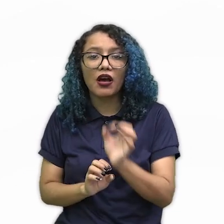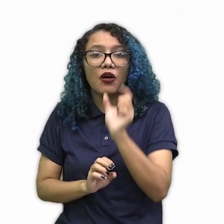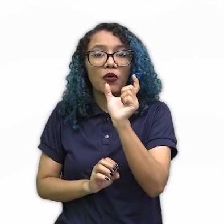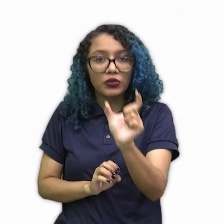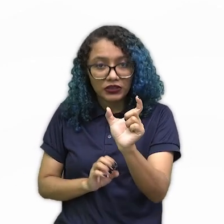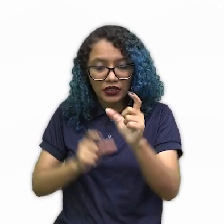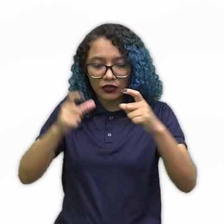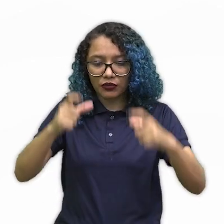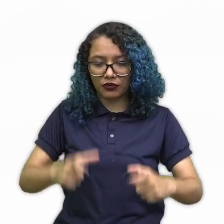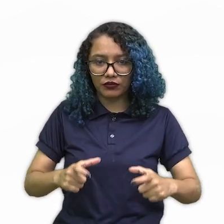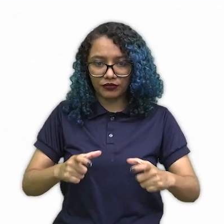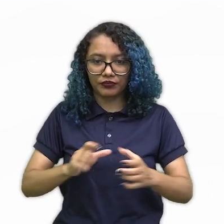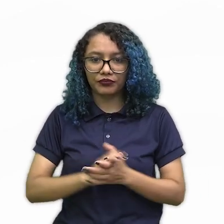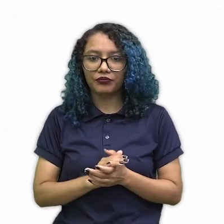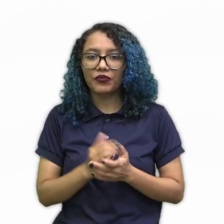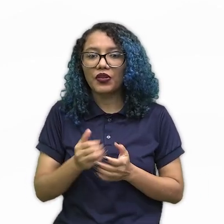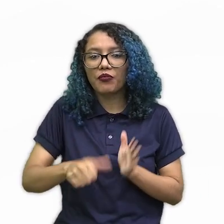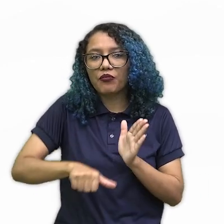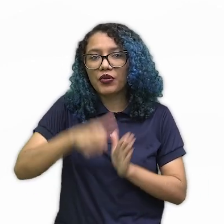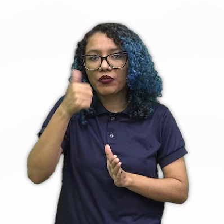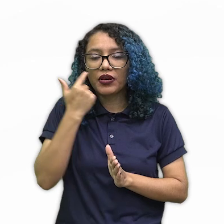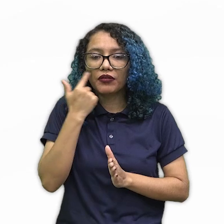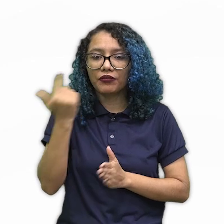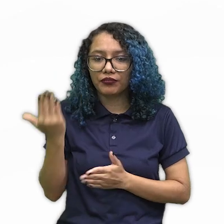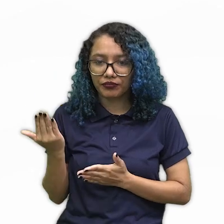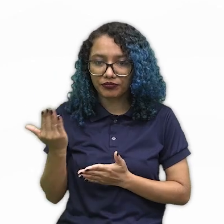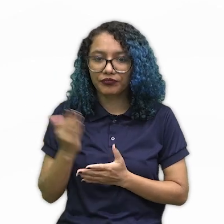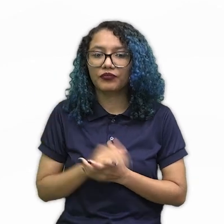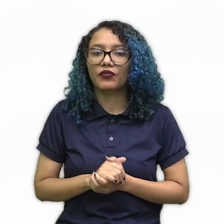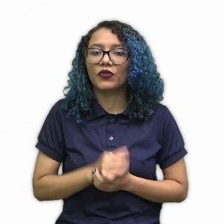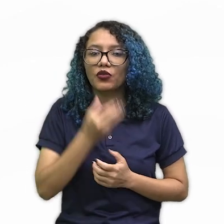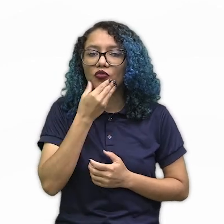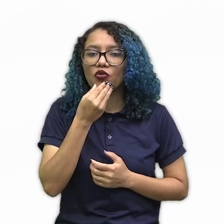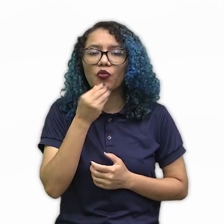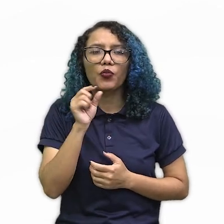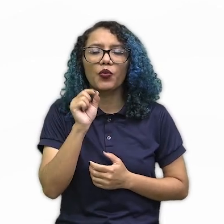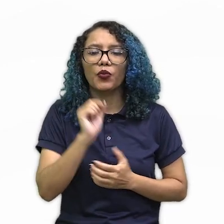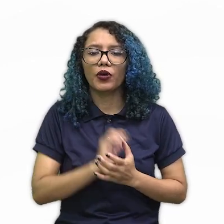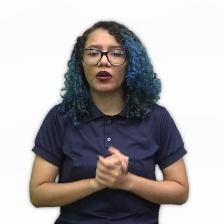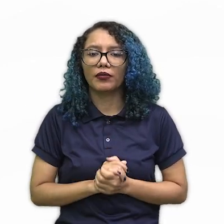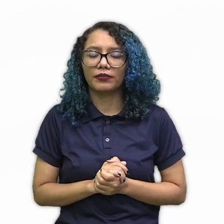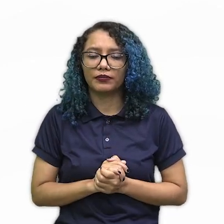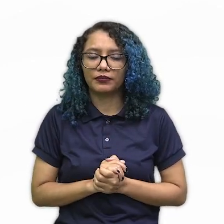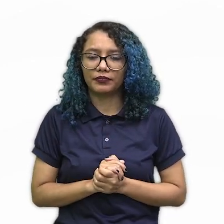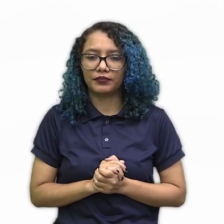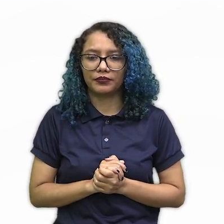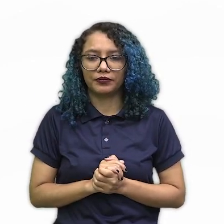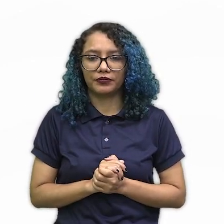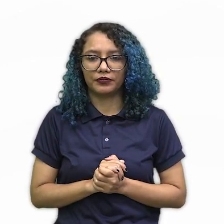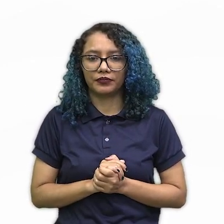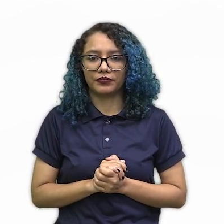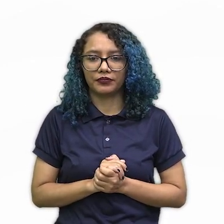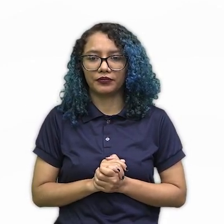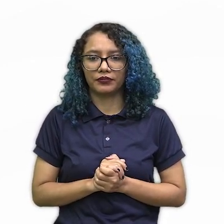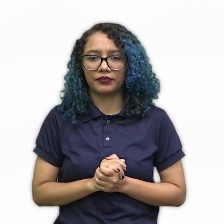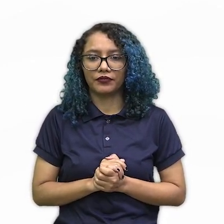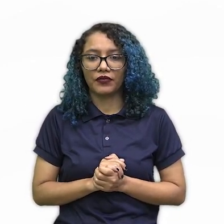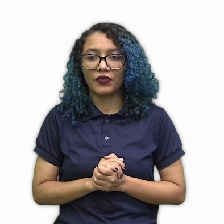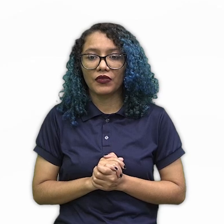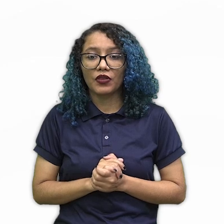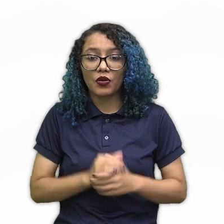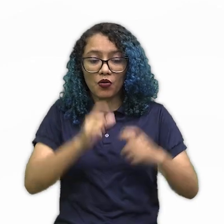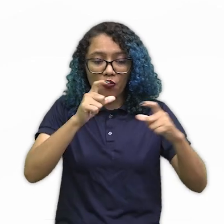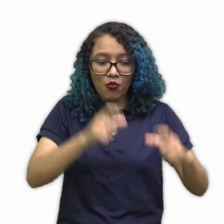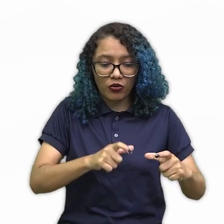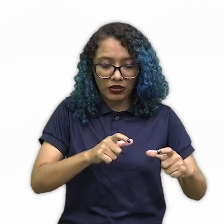território. O primeiro deles, Frederick Ratzel, tá certo? Ele vincula ali a território, né, ao